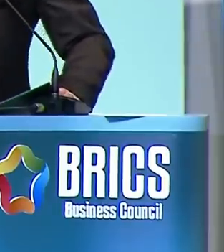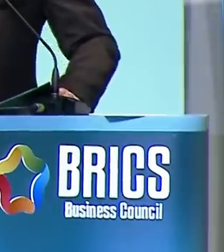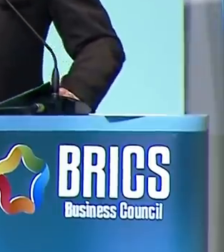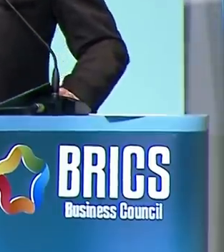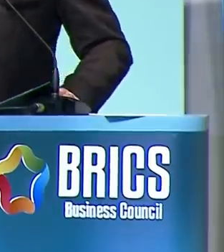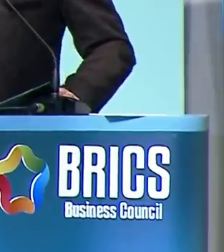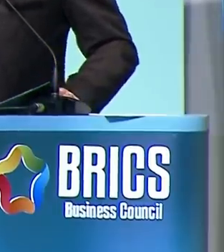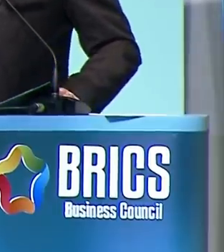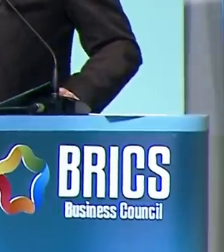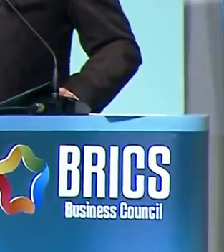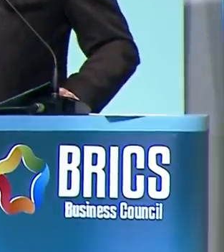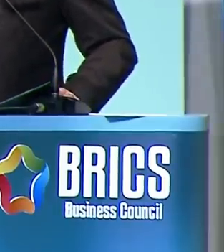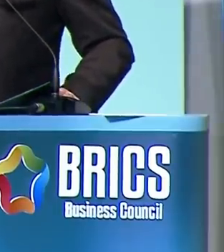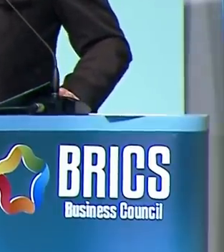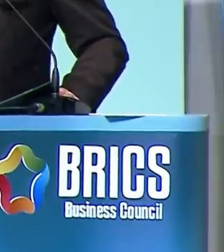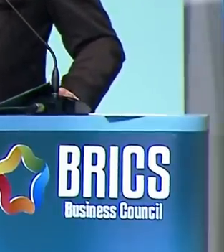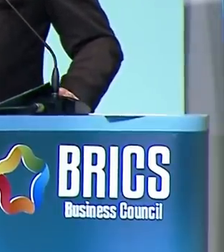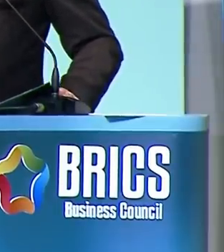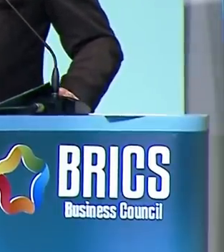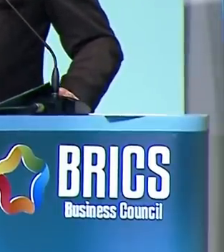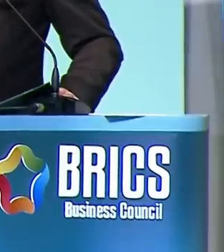torne mais atrativo